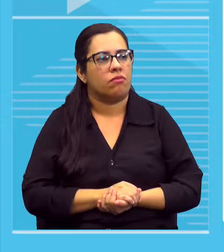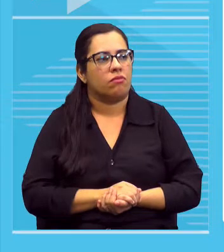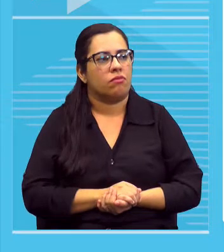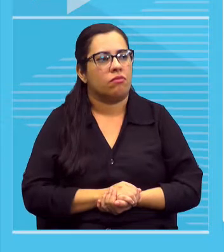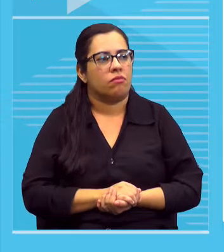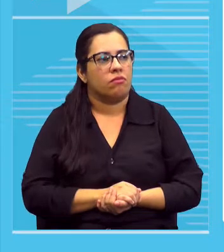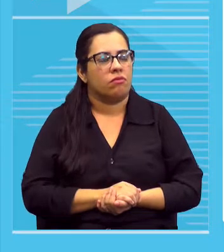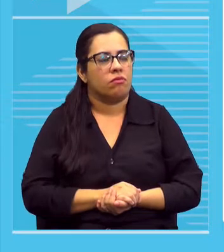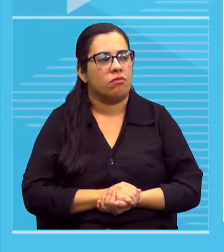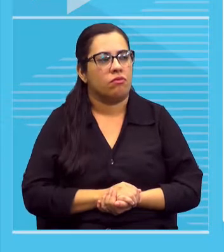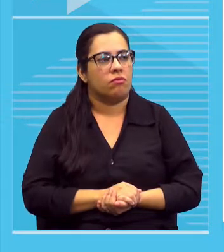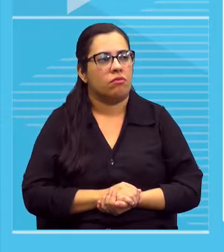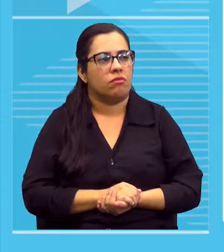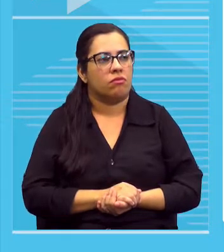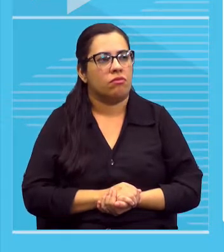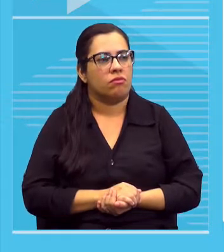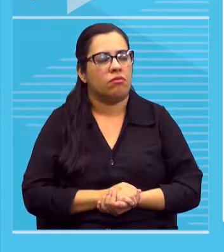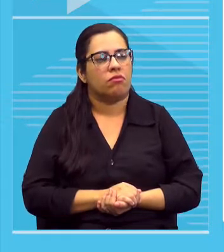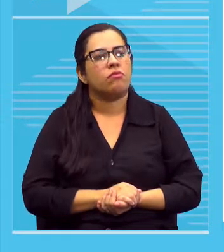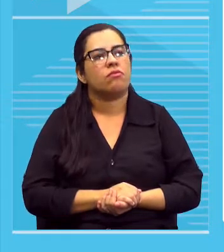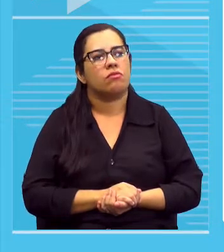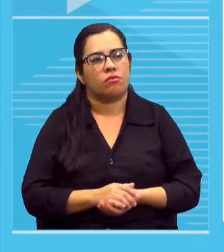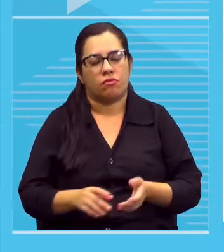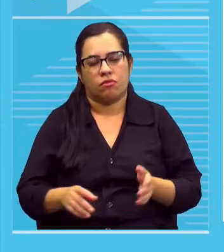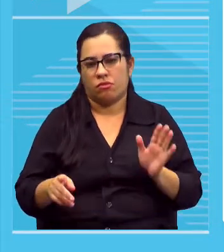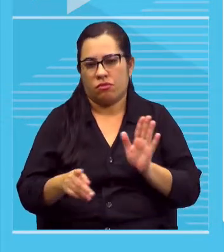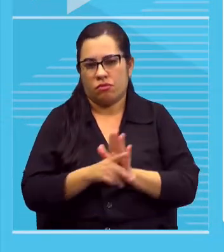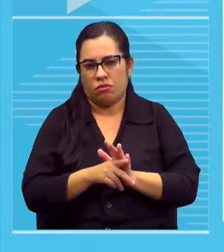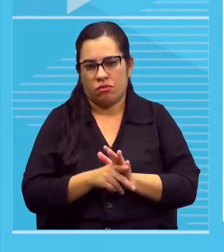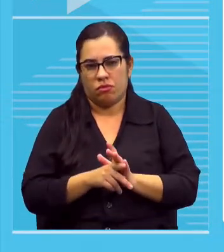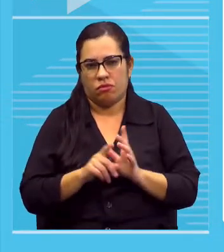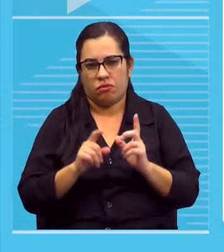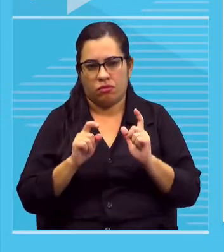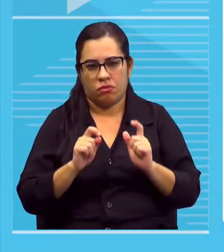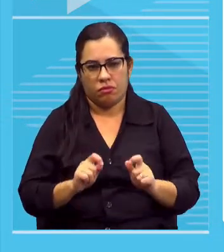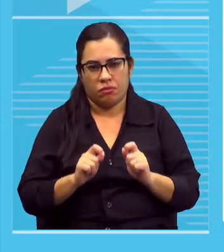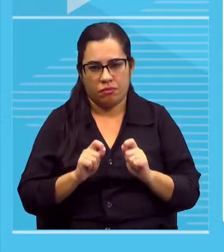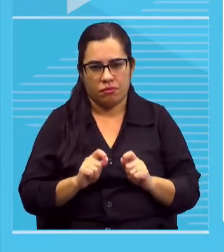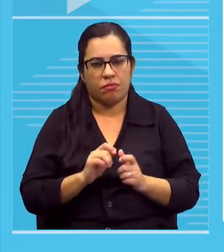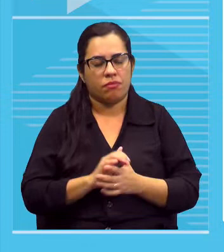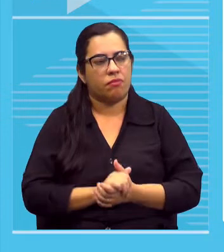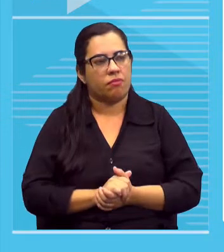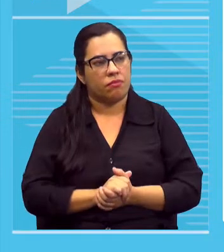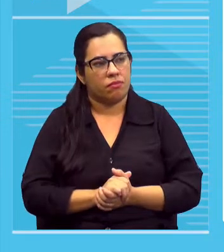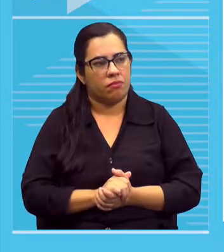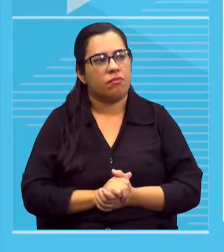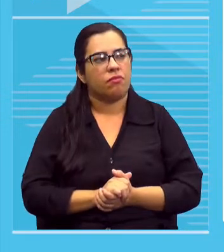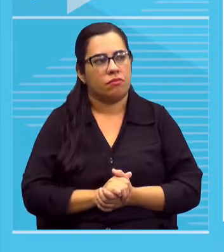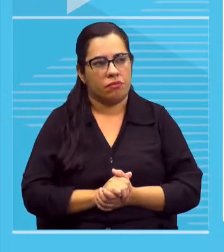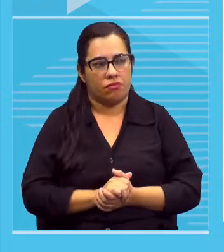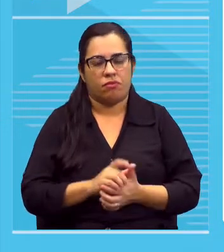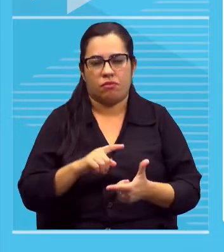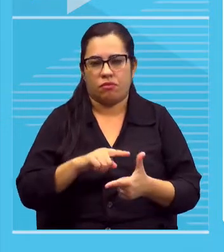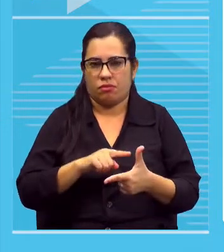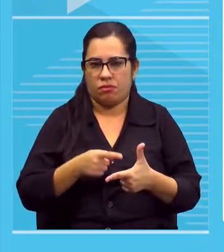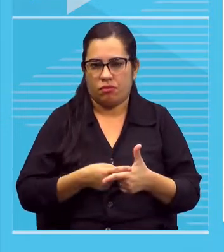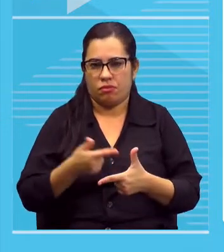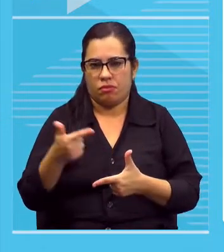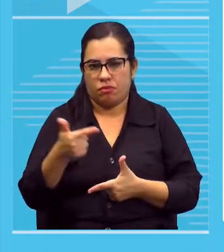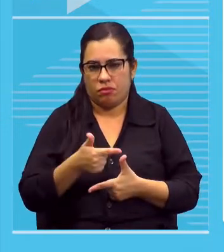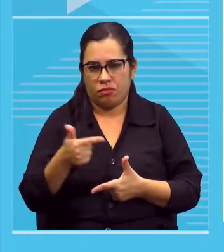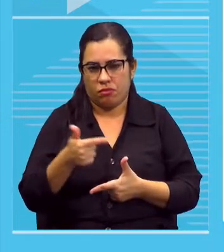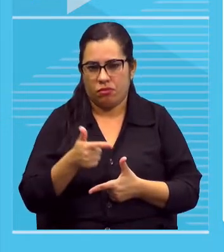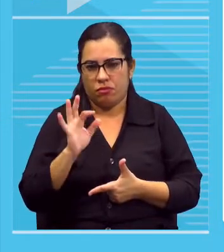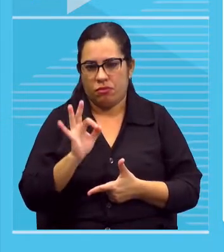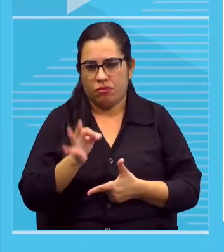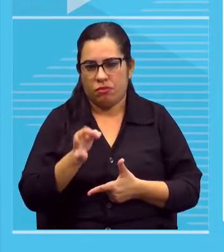esse é o nosso cosseno né do ângulo duplo né